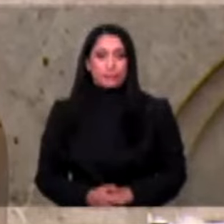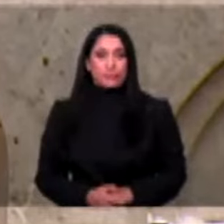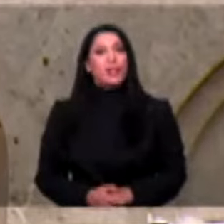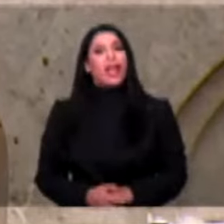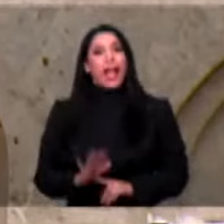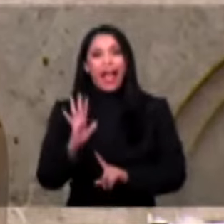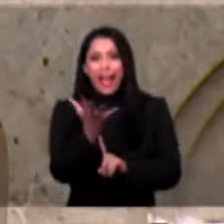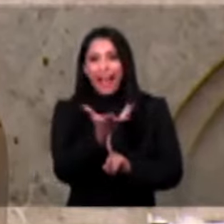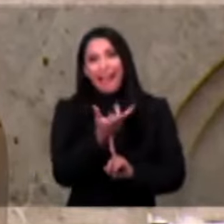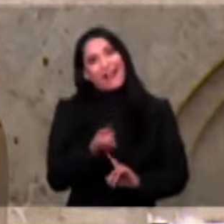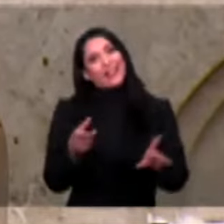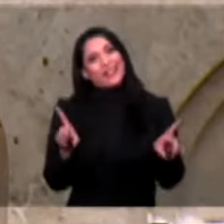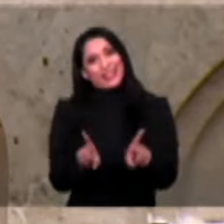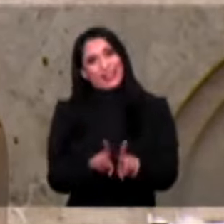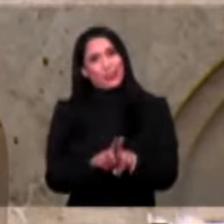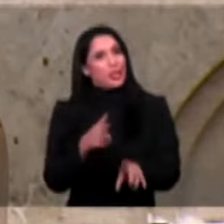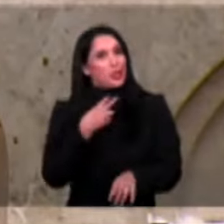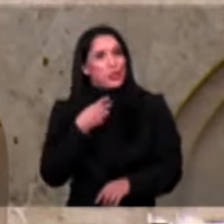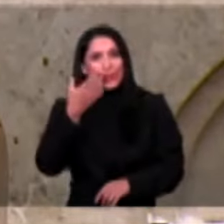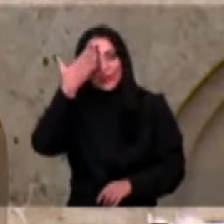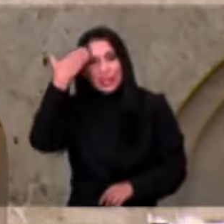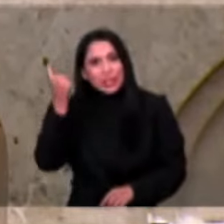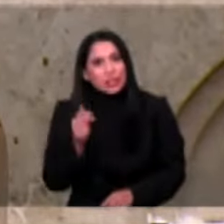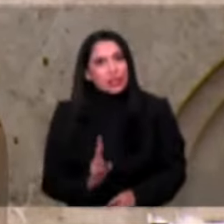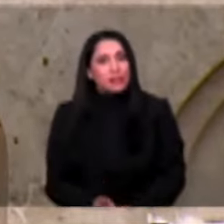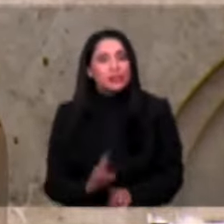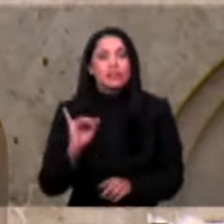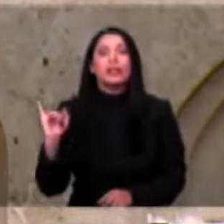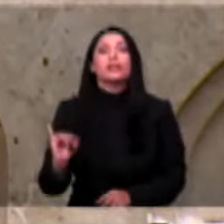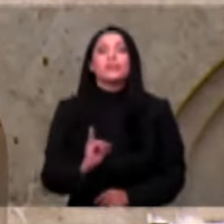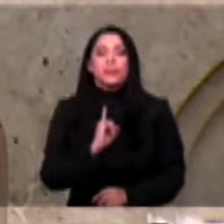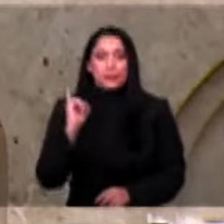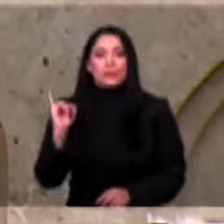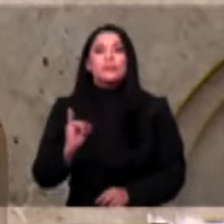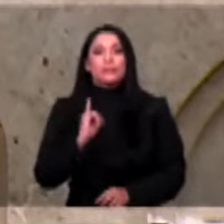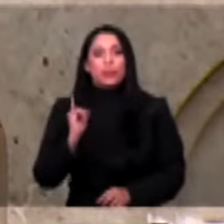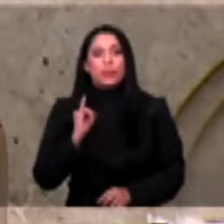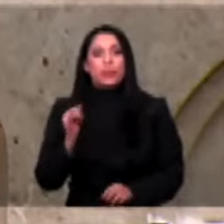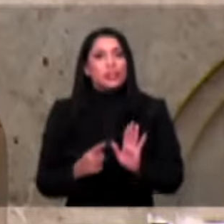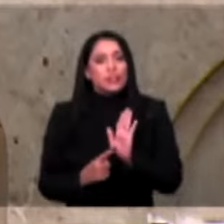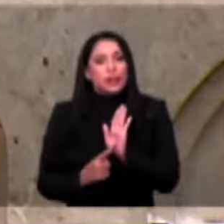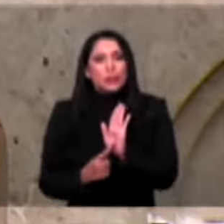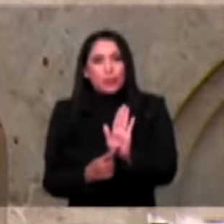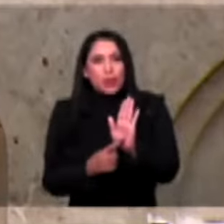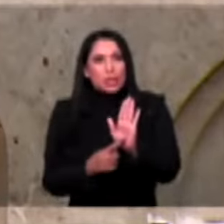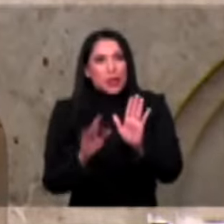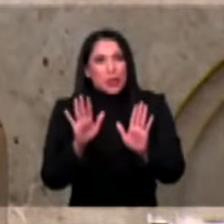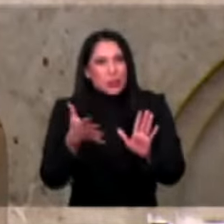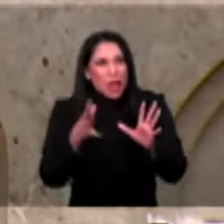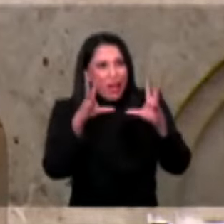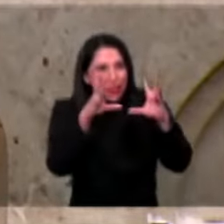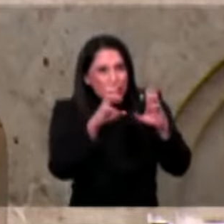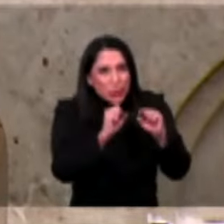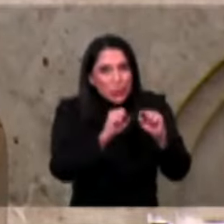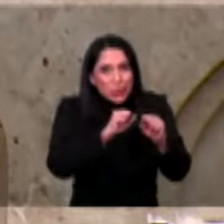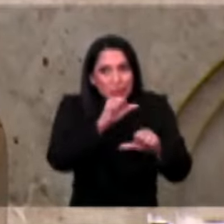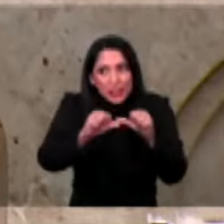arte, que, sempre necessária, é luz que dissipa as trevas, é